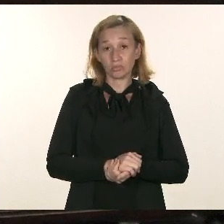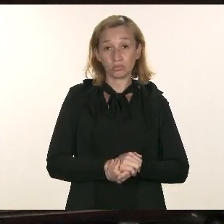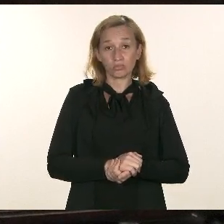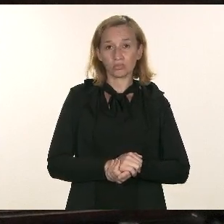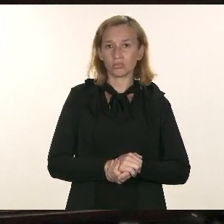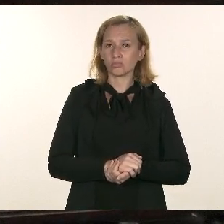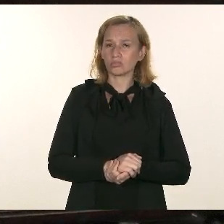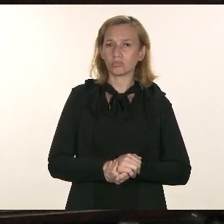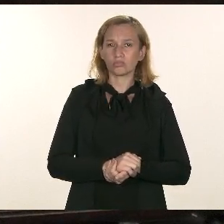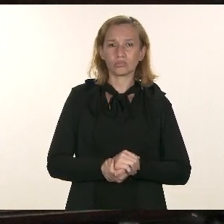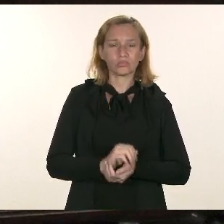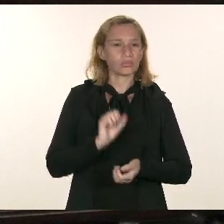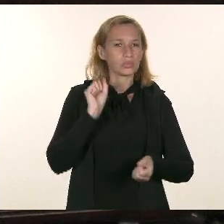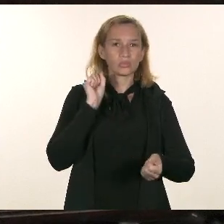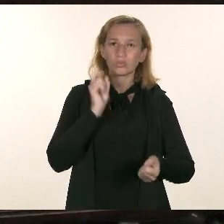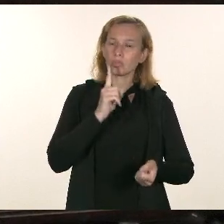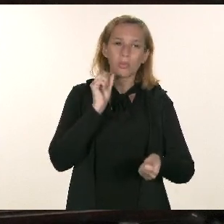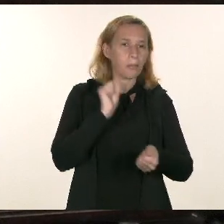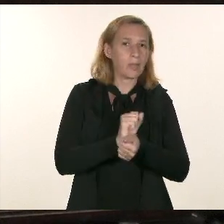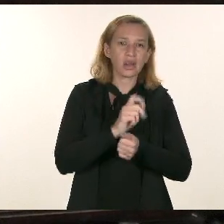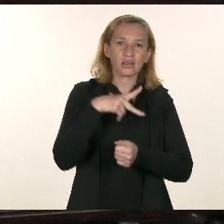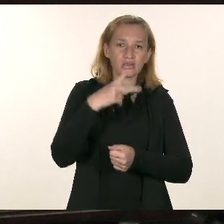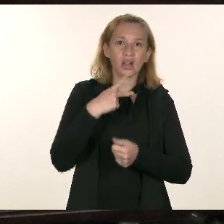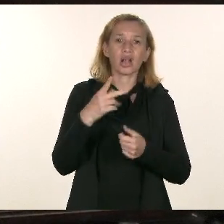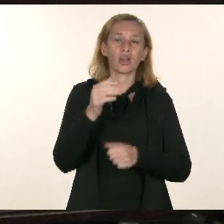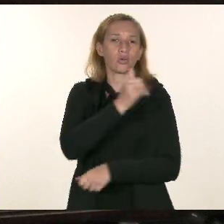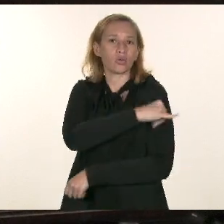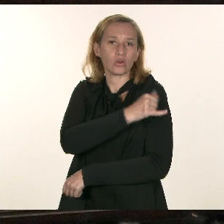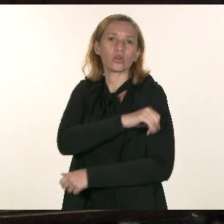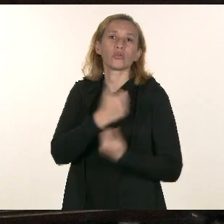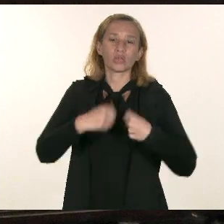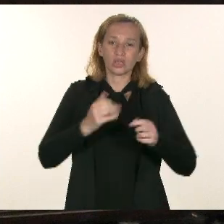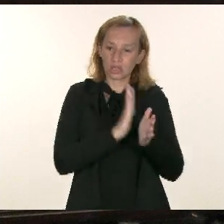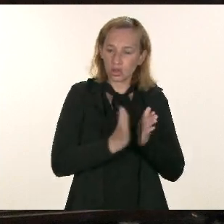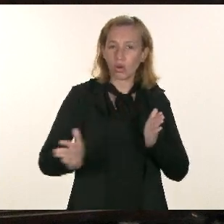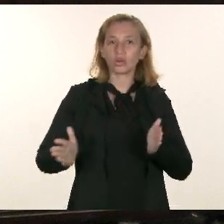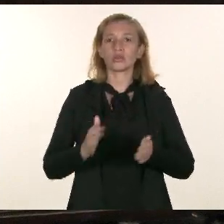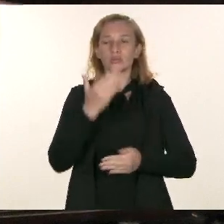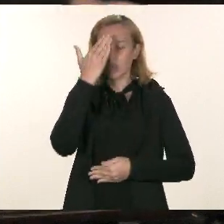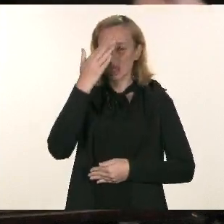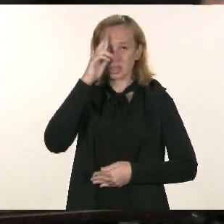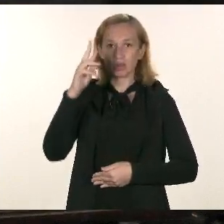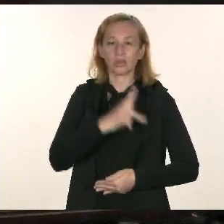me canso de dizer que o Rio de Janeiro precisa de ordem. Muito obrigado, senhora presidente.